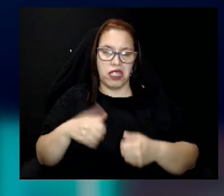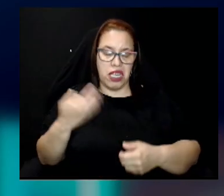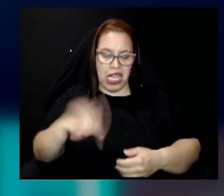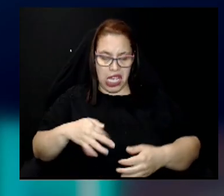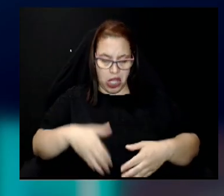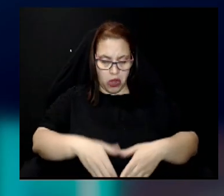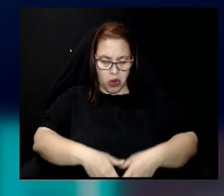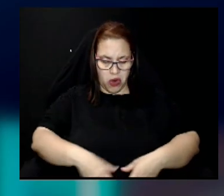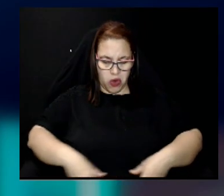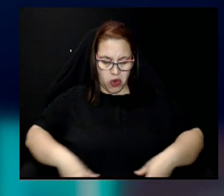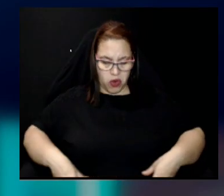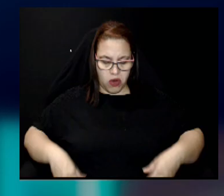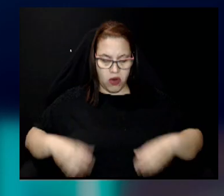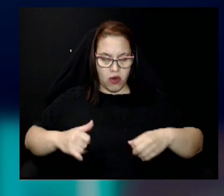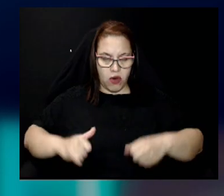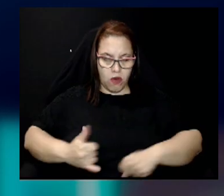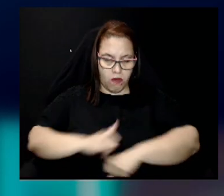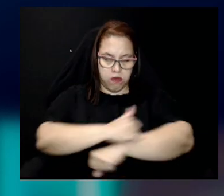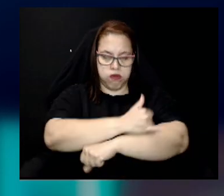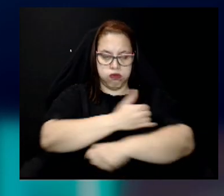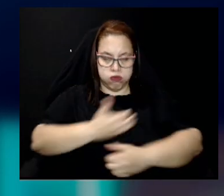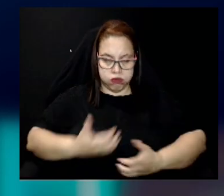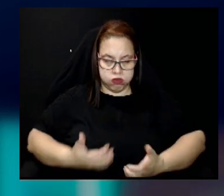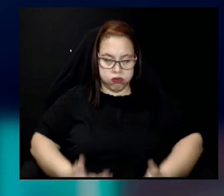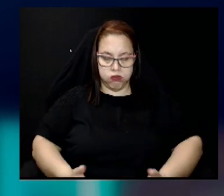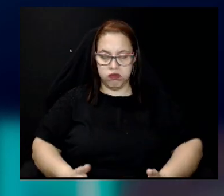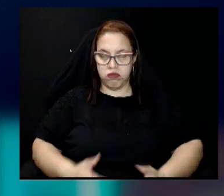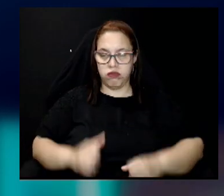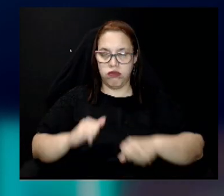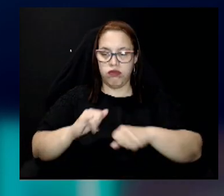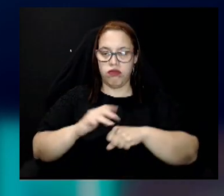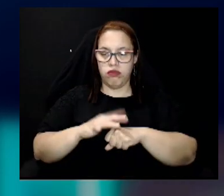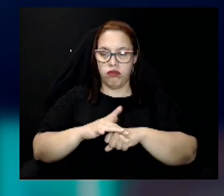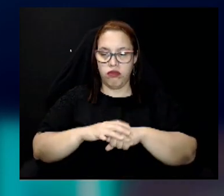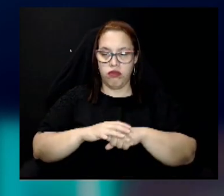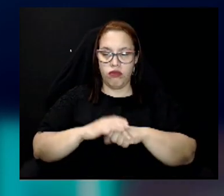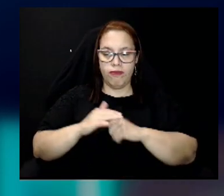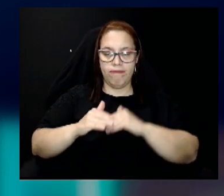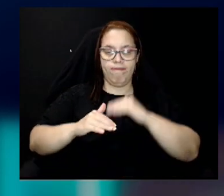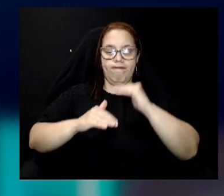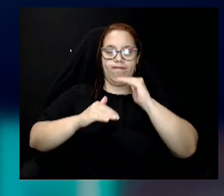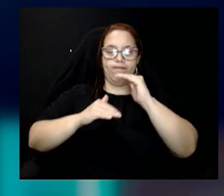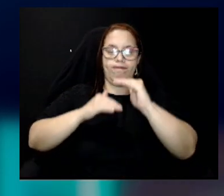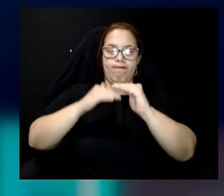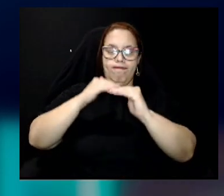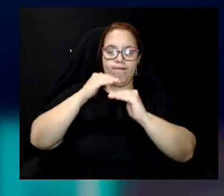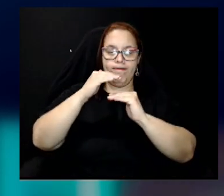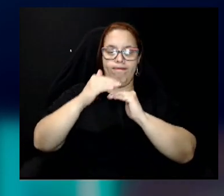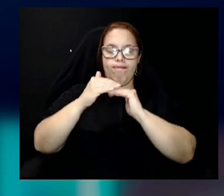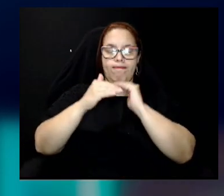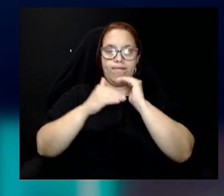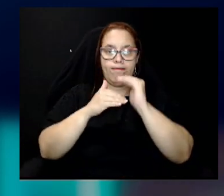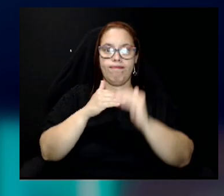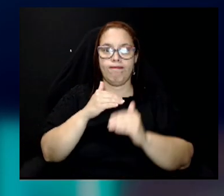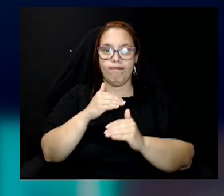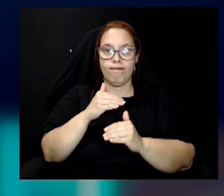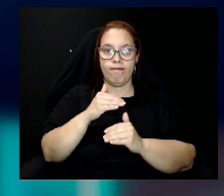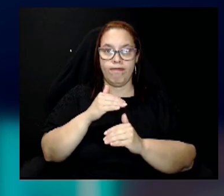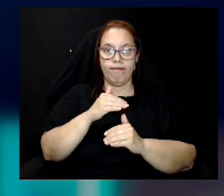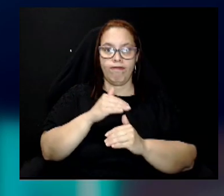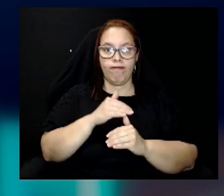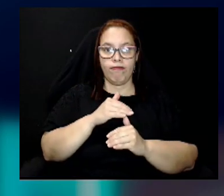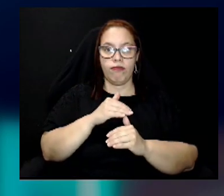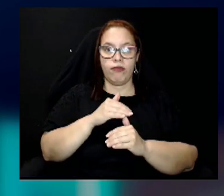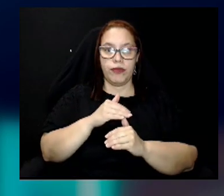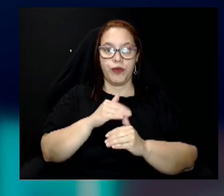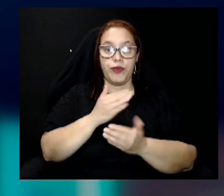peso abdominal, e quando a doença vai admitindo um aspecto mais avançado, a gente começa a ter